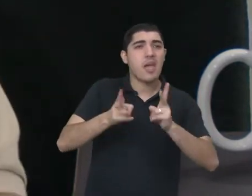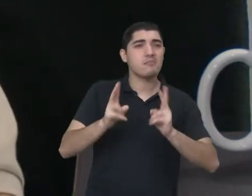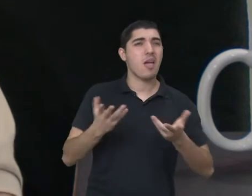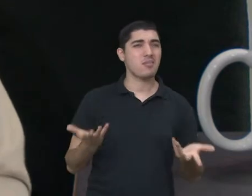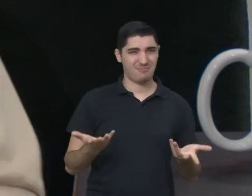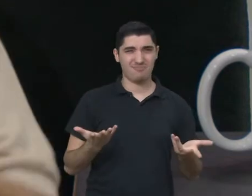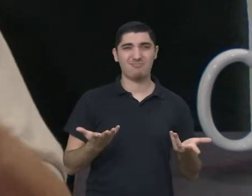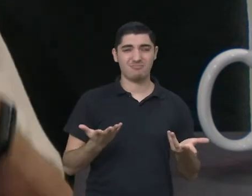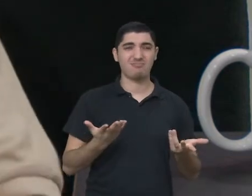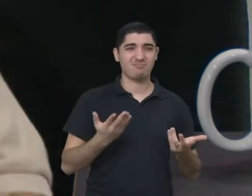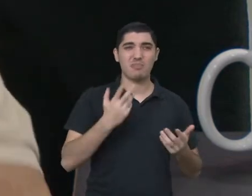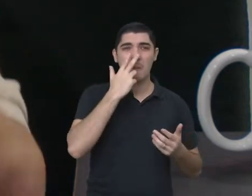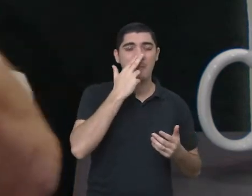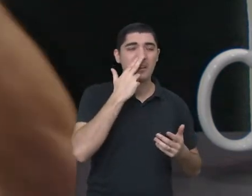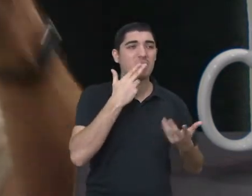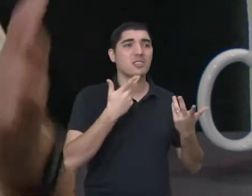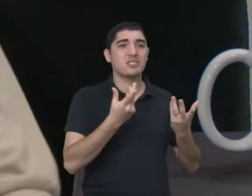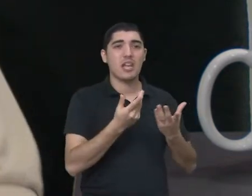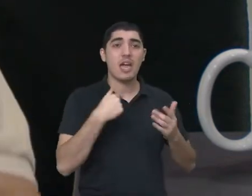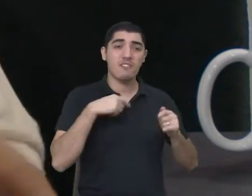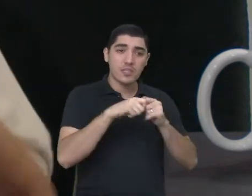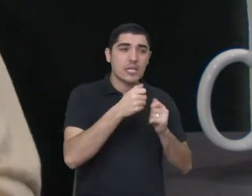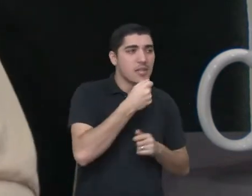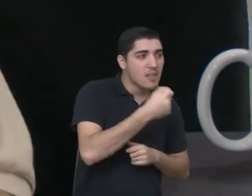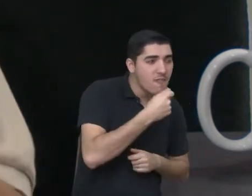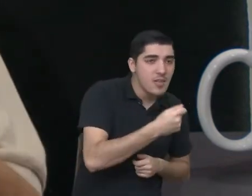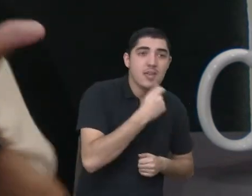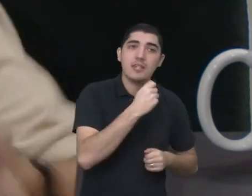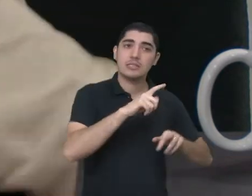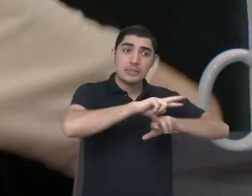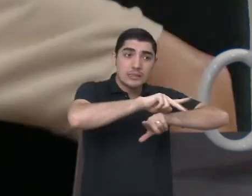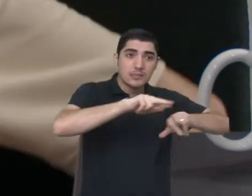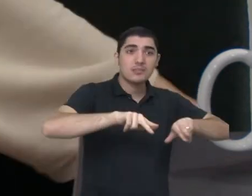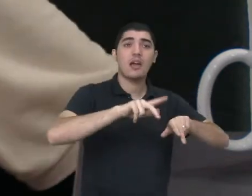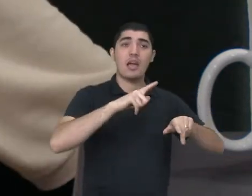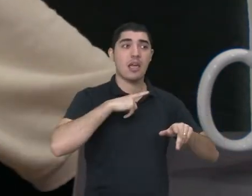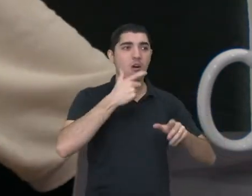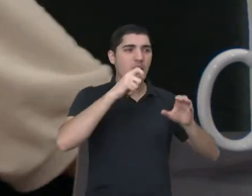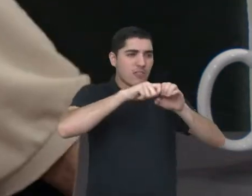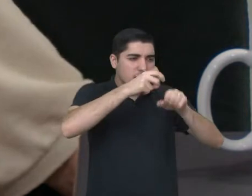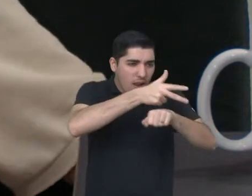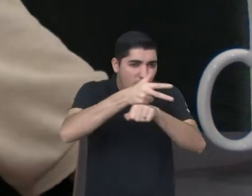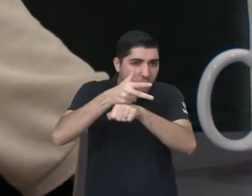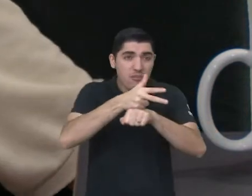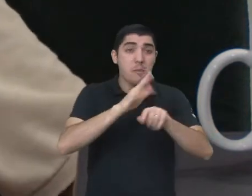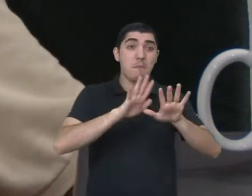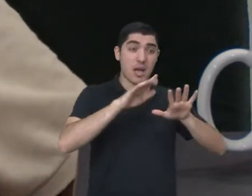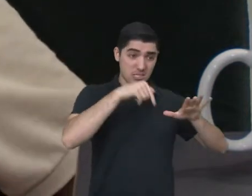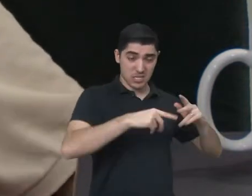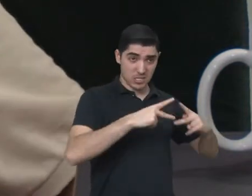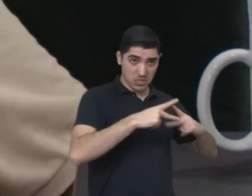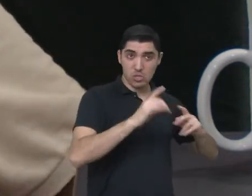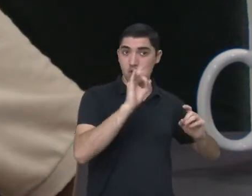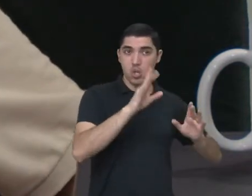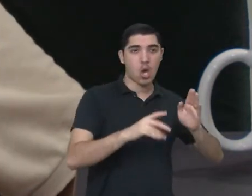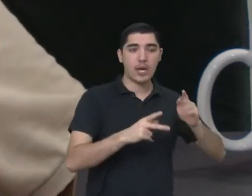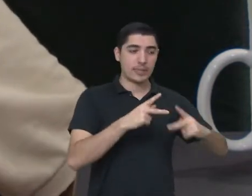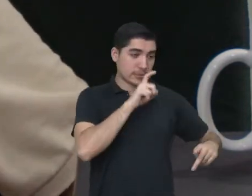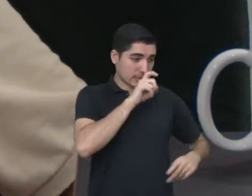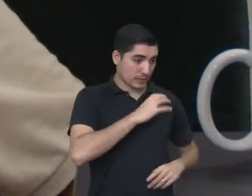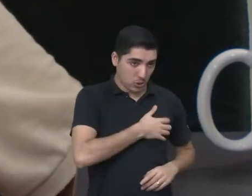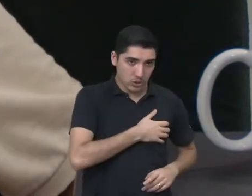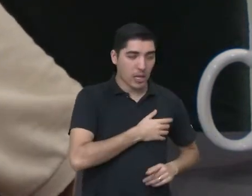Vem cá, vem cá. Fez o sinal, ela pegou e foi em direção ao Papa. Só que era microfone com fio. A hora que ela chegou do lado do Papa, puxaram o fio,